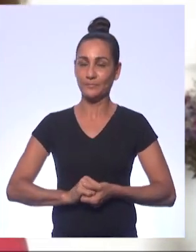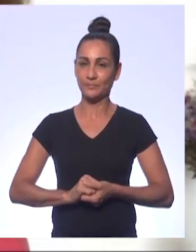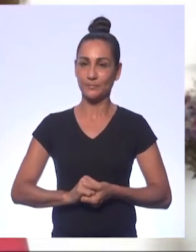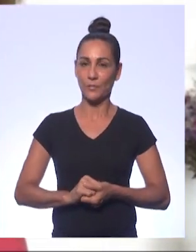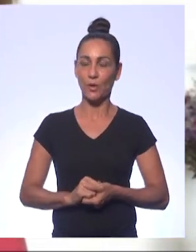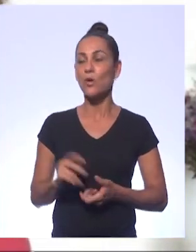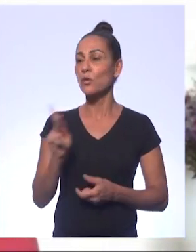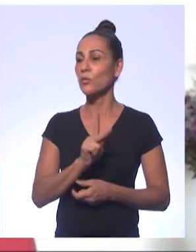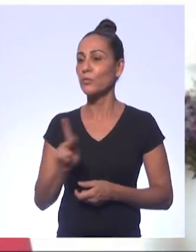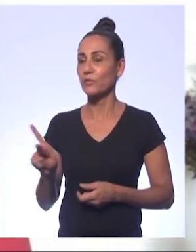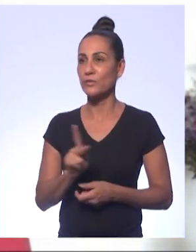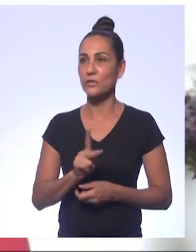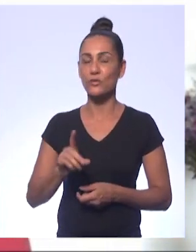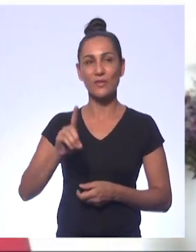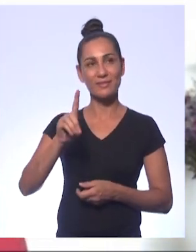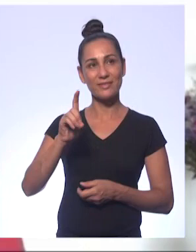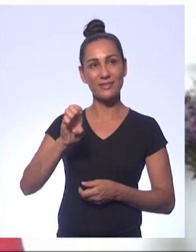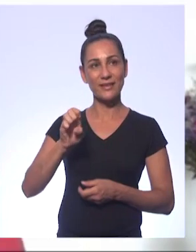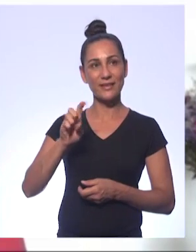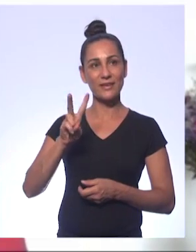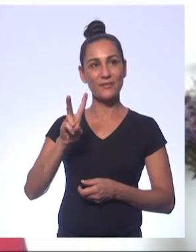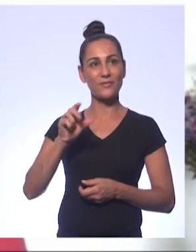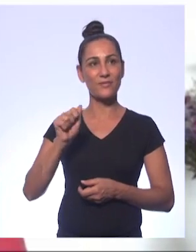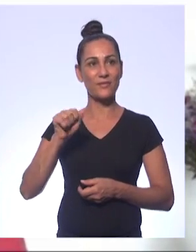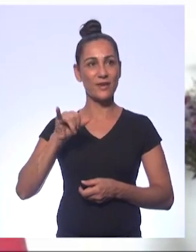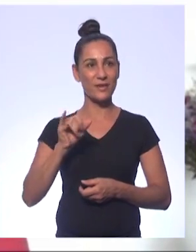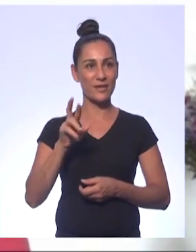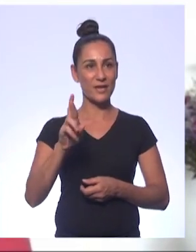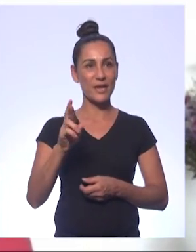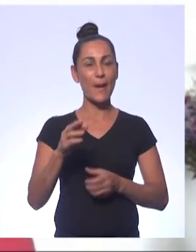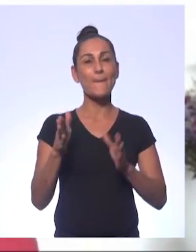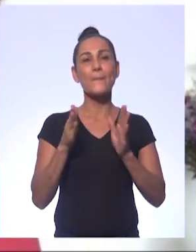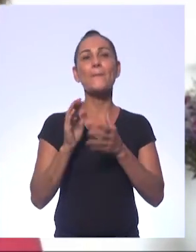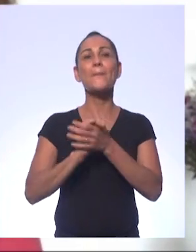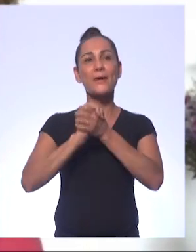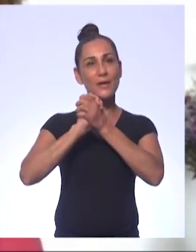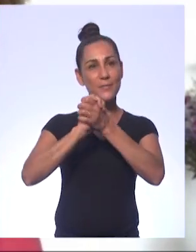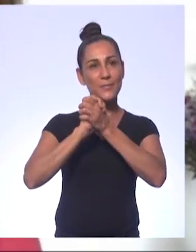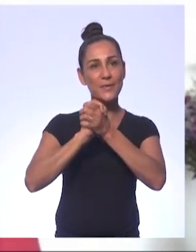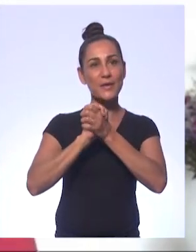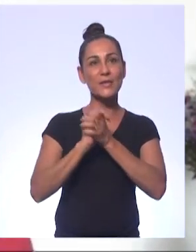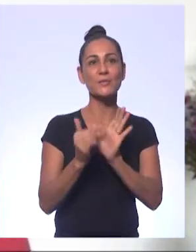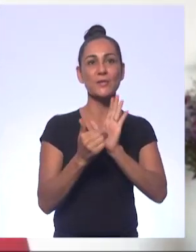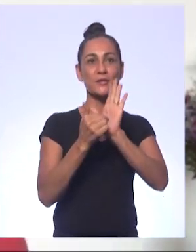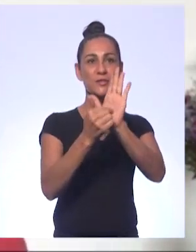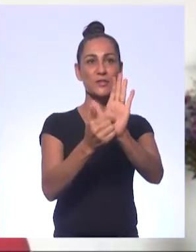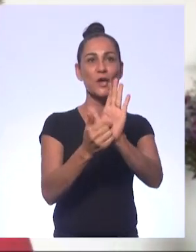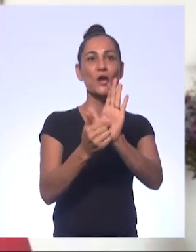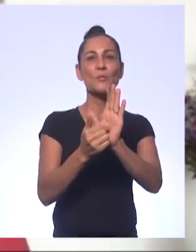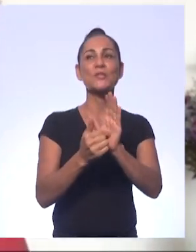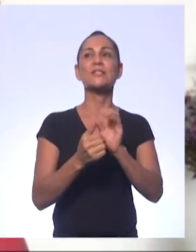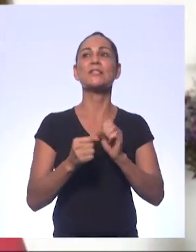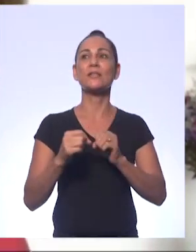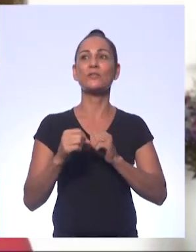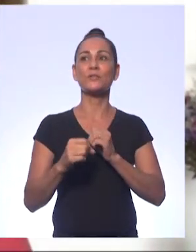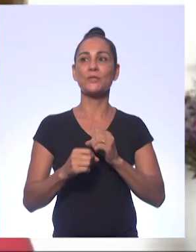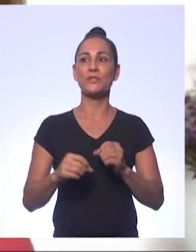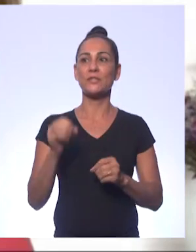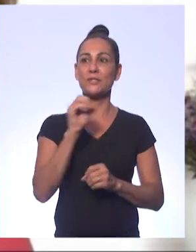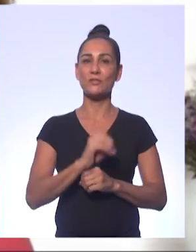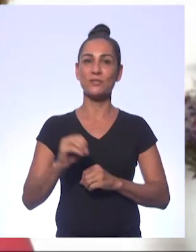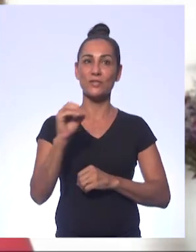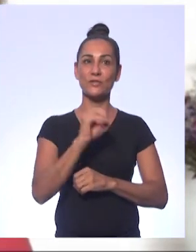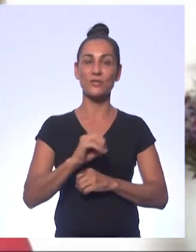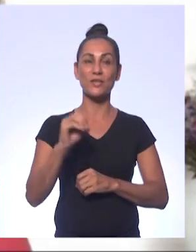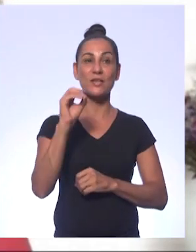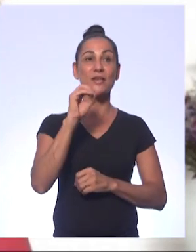O professor Devair está dizendo parabéns pela apresentação, pela organização do Centro de Mídias. O professor Devair, obrigada,